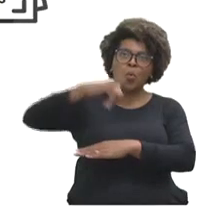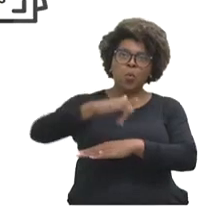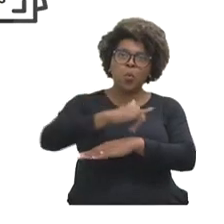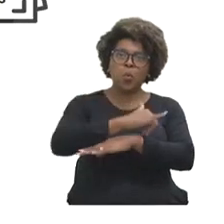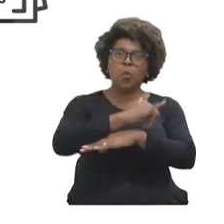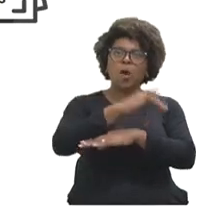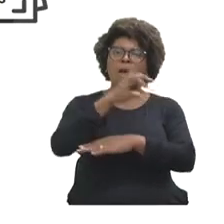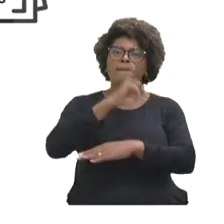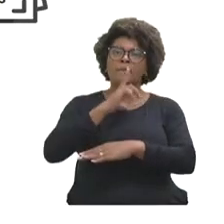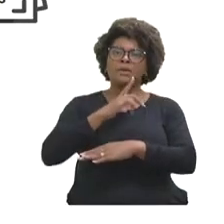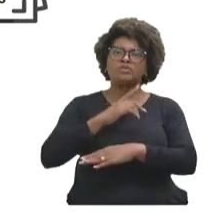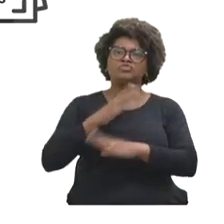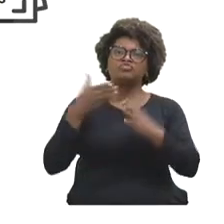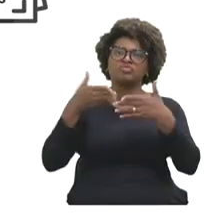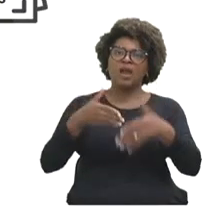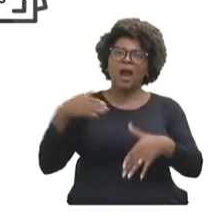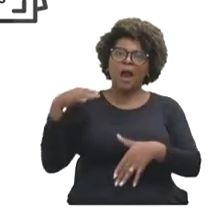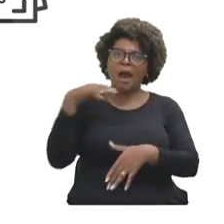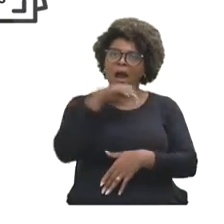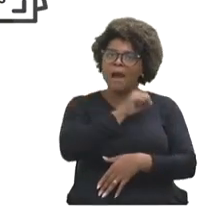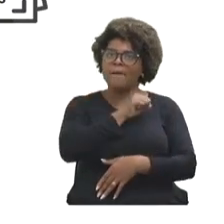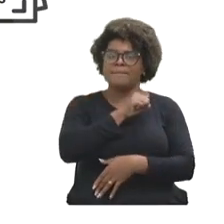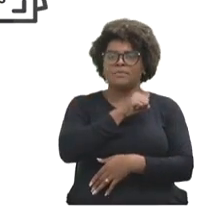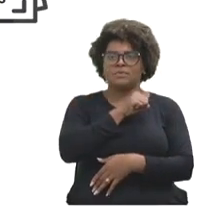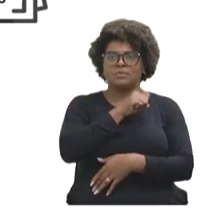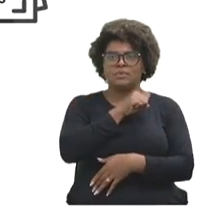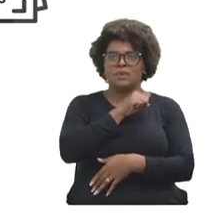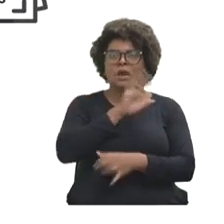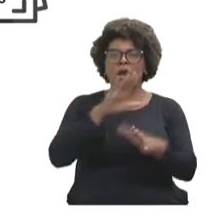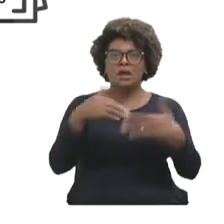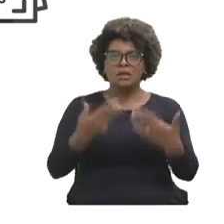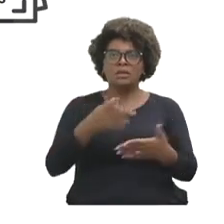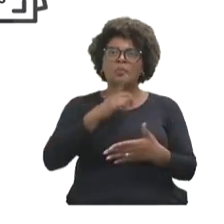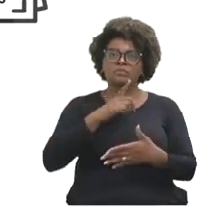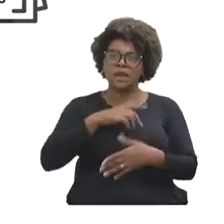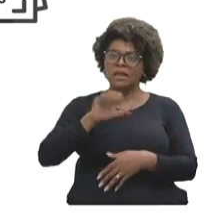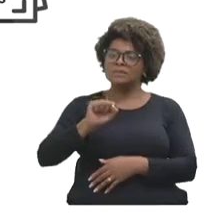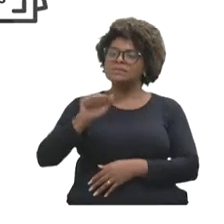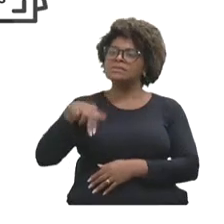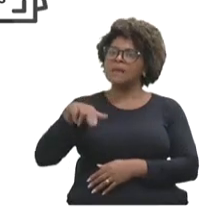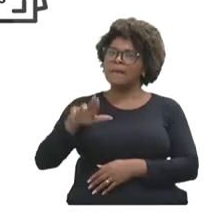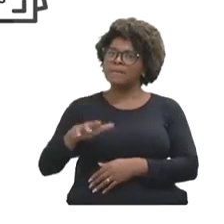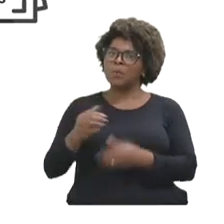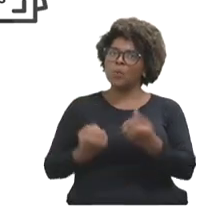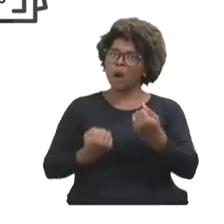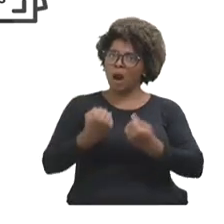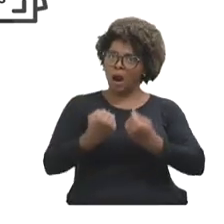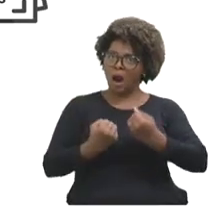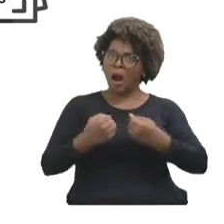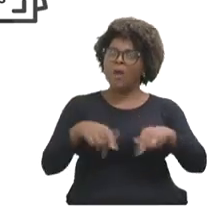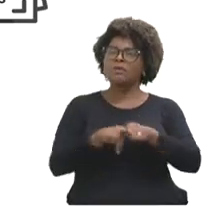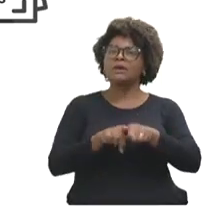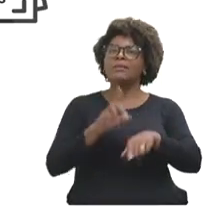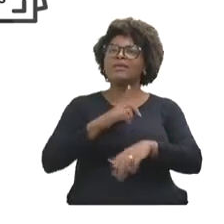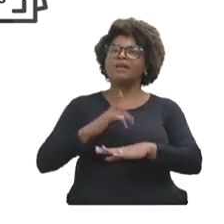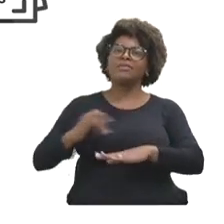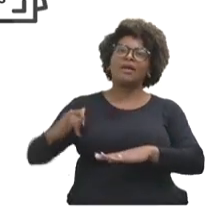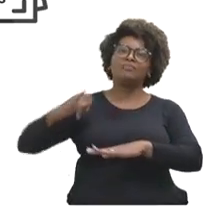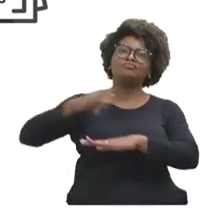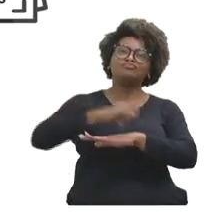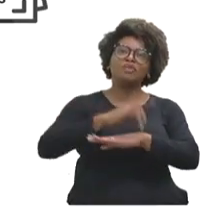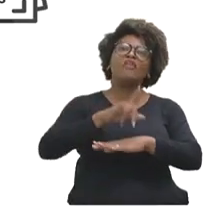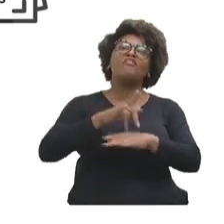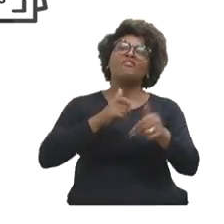desses três com o tempo de resposta então além de ter o samba terrestre o Samuel também está acompanhando